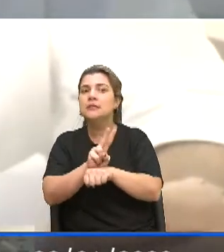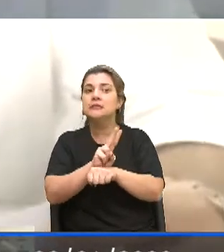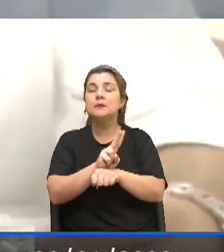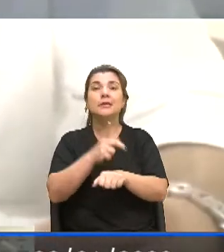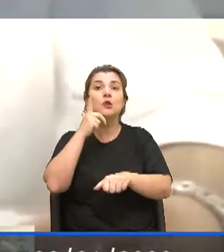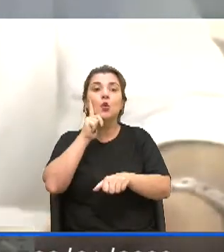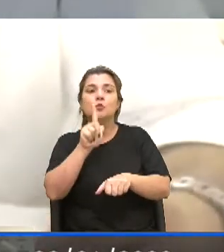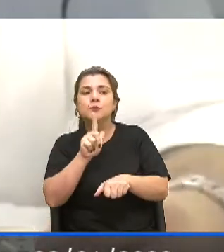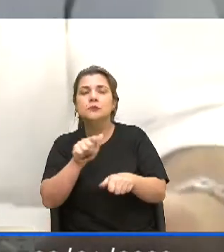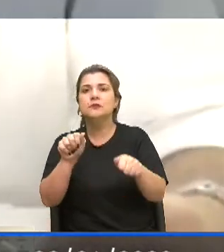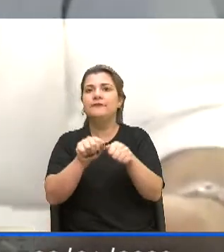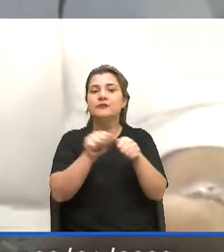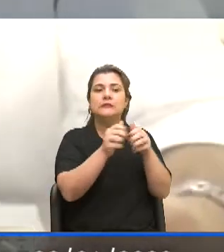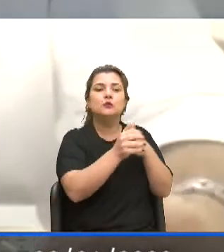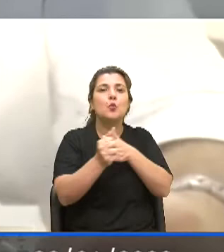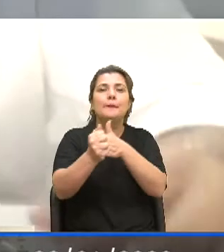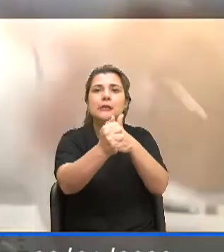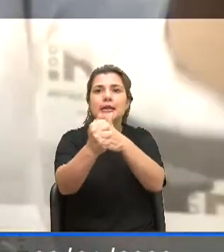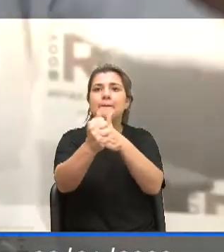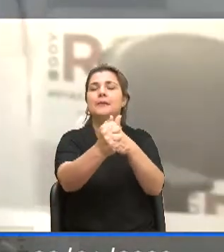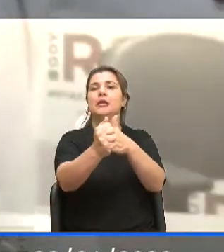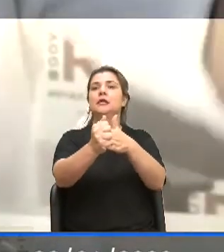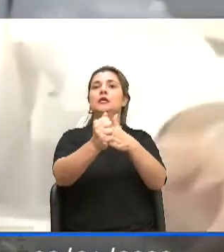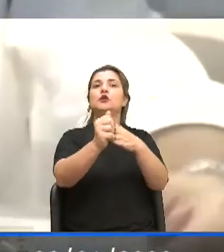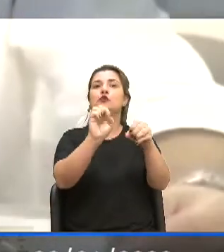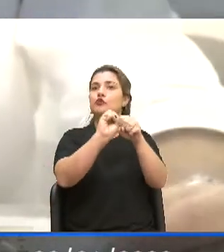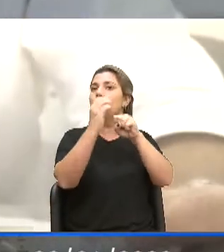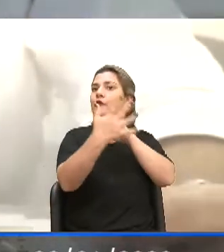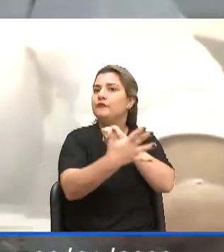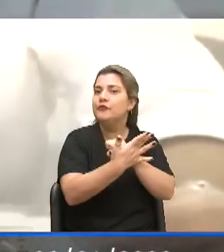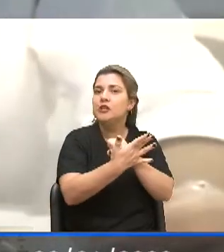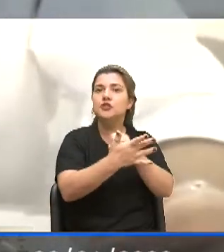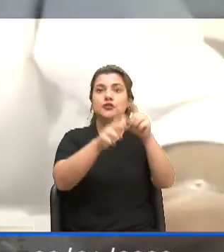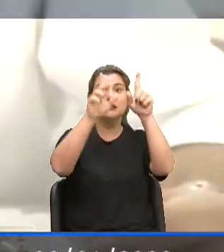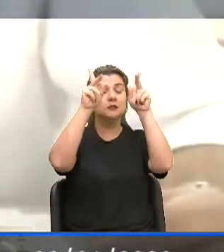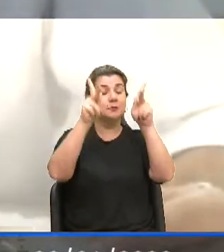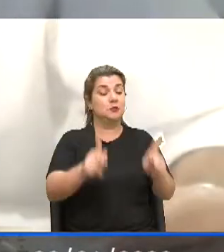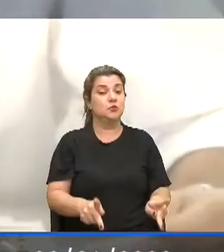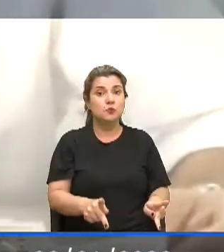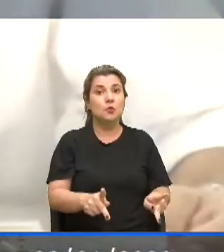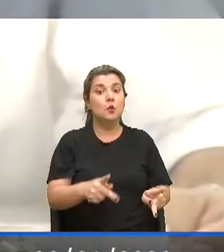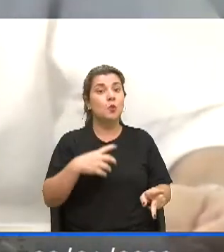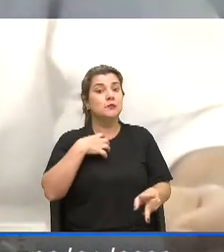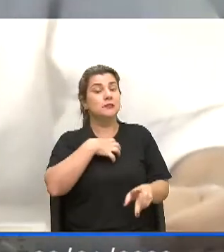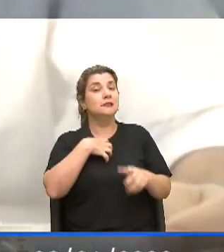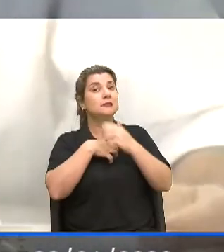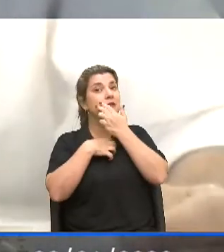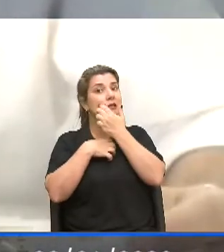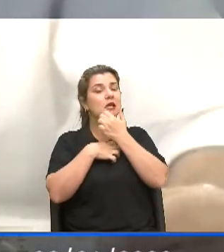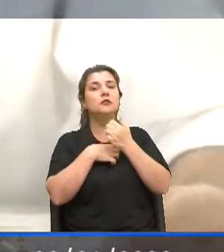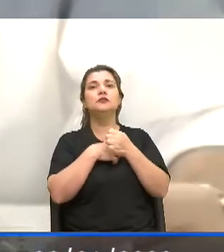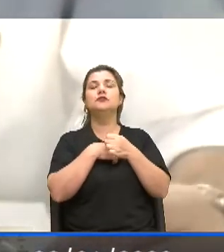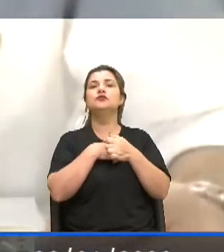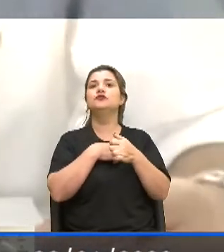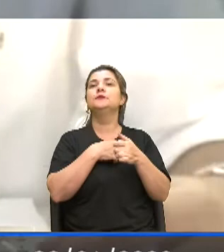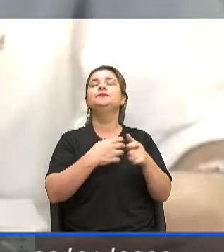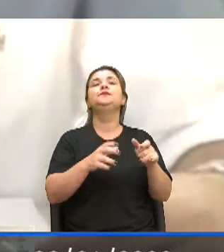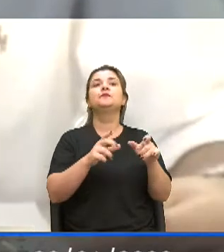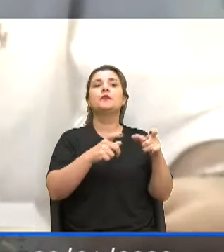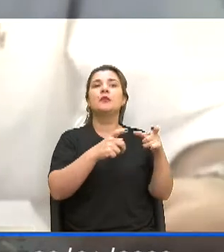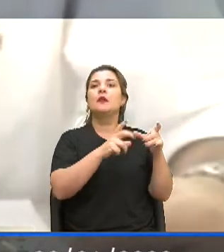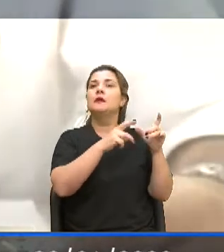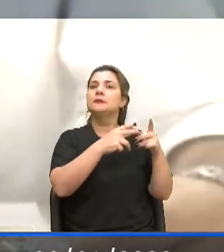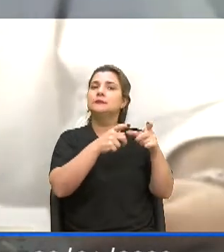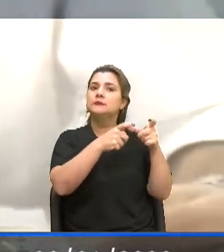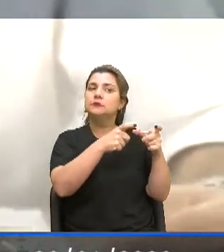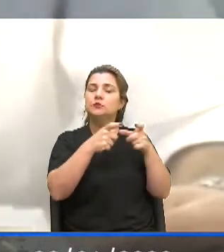esse acompanhamento desses casos, para que a gente não tenha esse desfecho desses casos secundários, a gente encontrou, inclusive, óbitos a